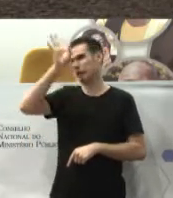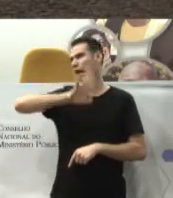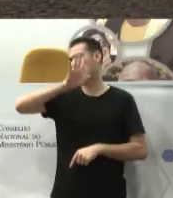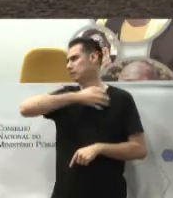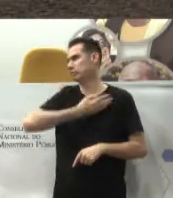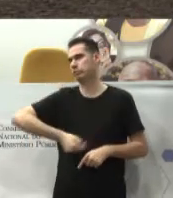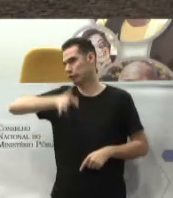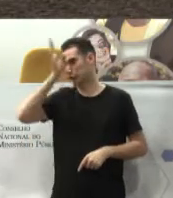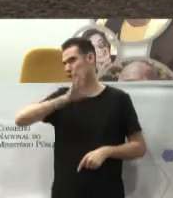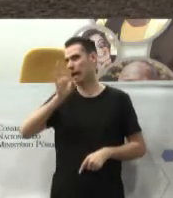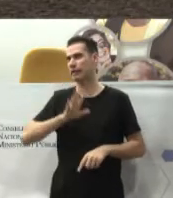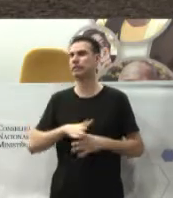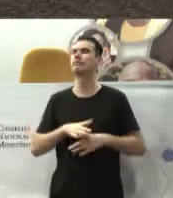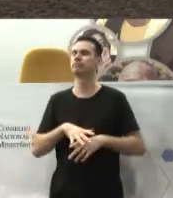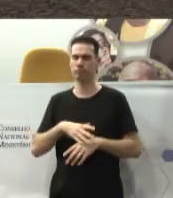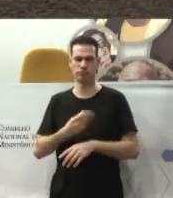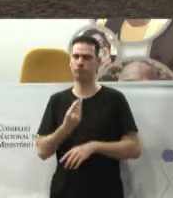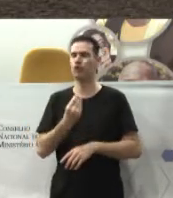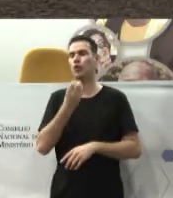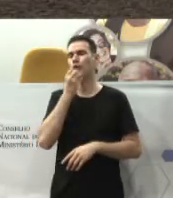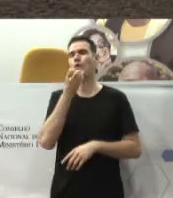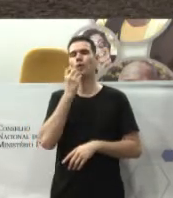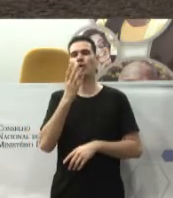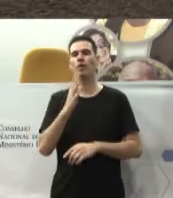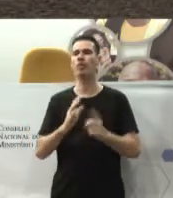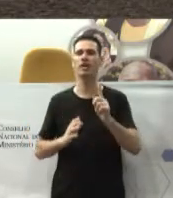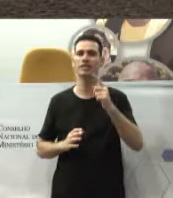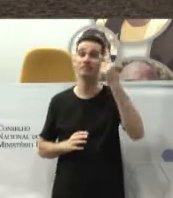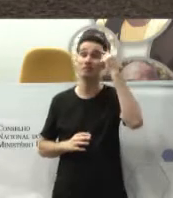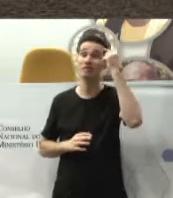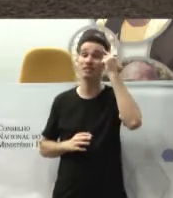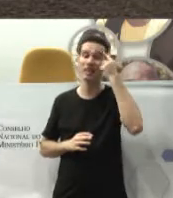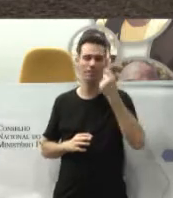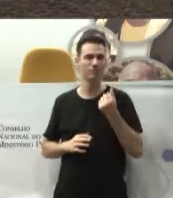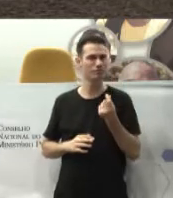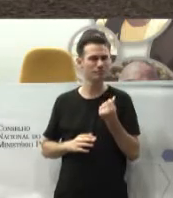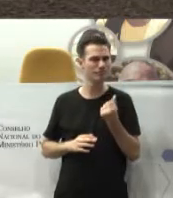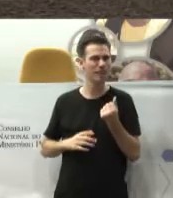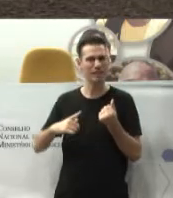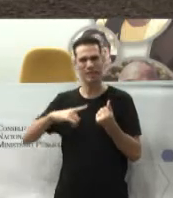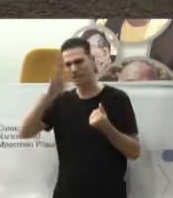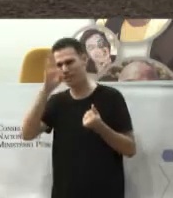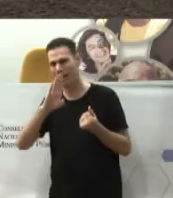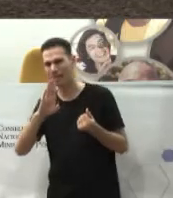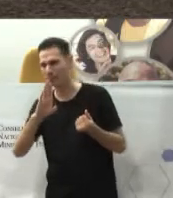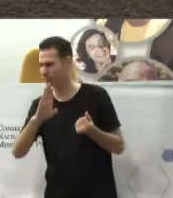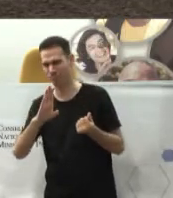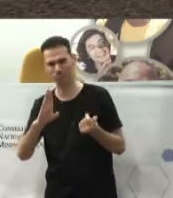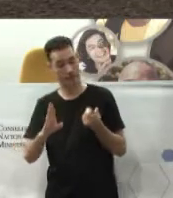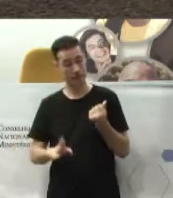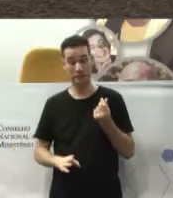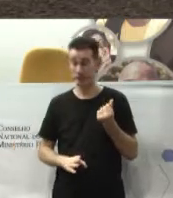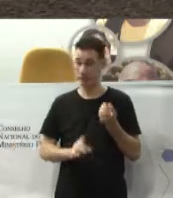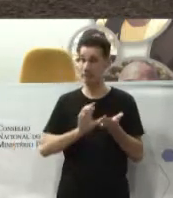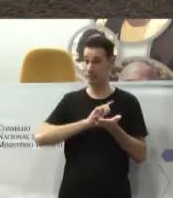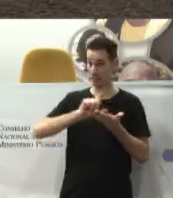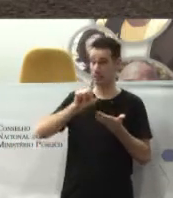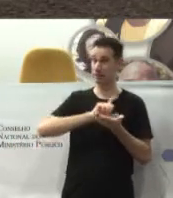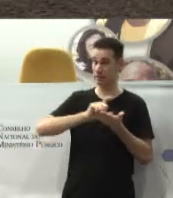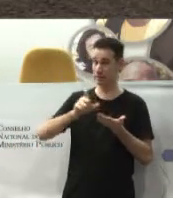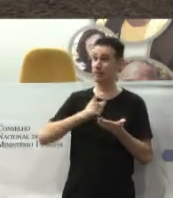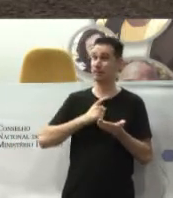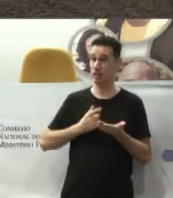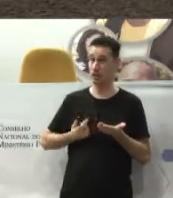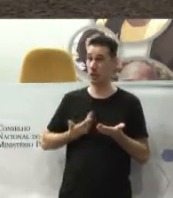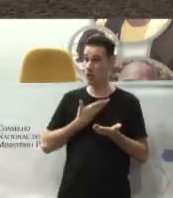melhor. Como a gente não tem muito essa noção de custo do serviço, nós estamos o tempo todo falando em expandir,